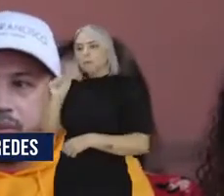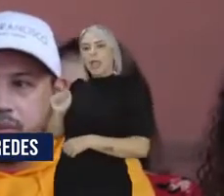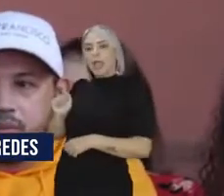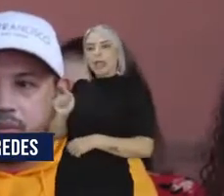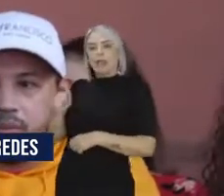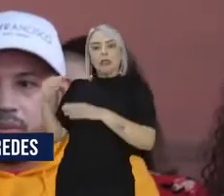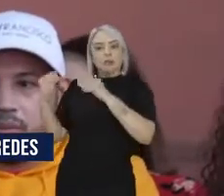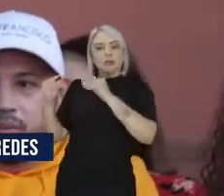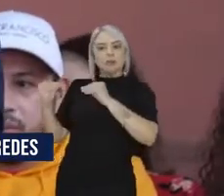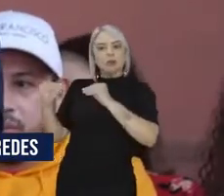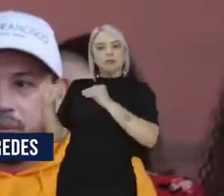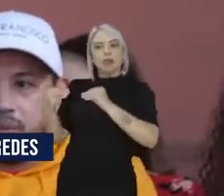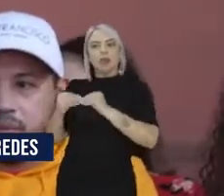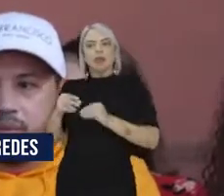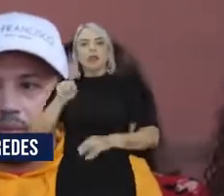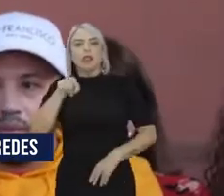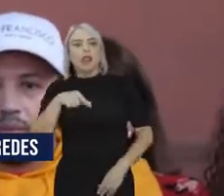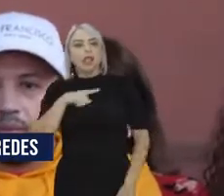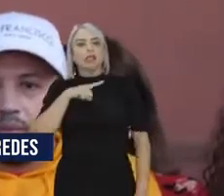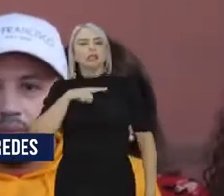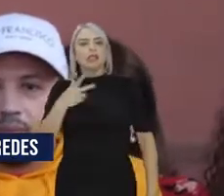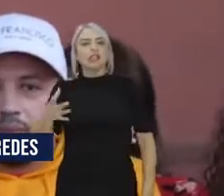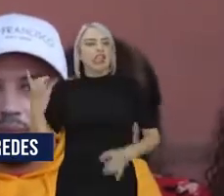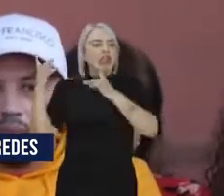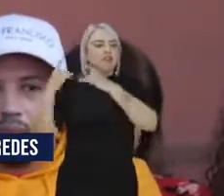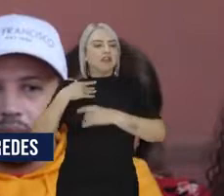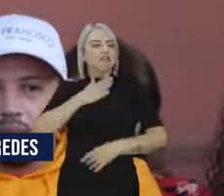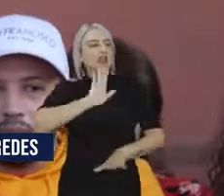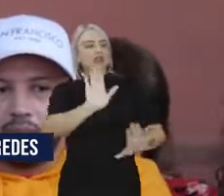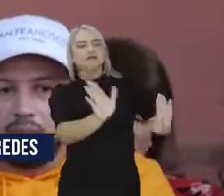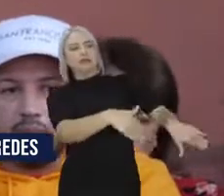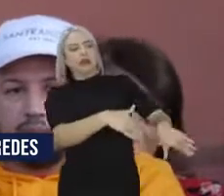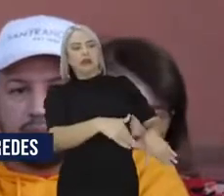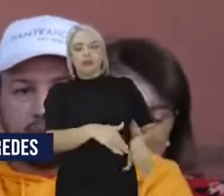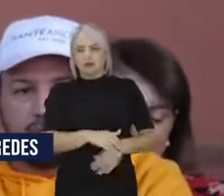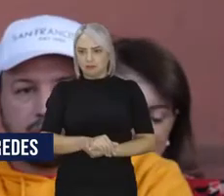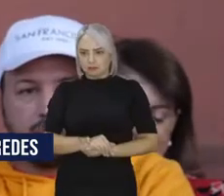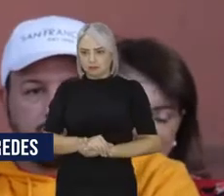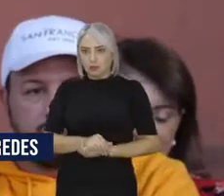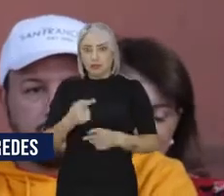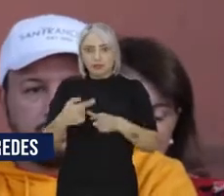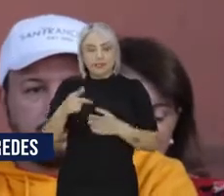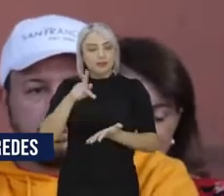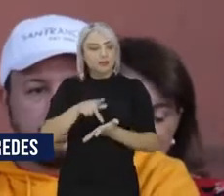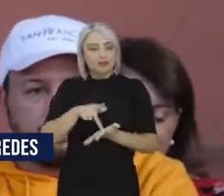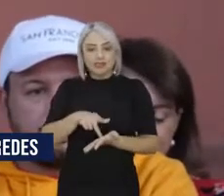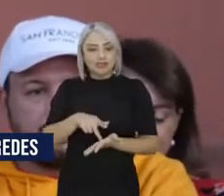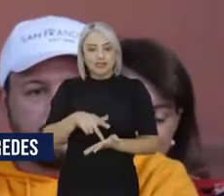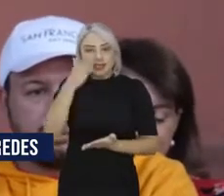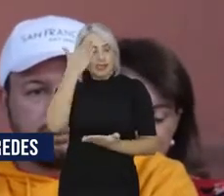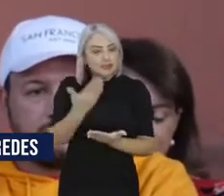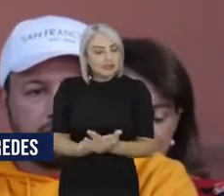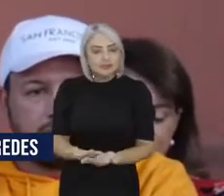fala, você não tem que ficar ouvindo isso não, vai para outro lugar. Porque, na verdade, não se acredita na juventude.